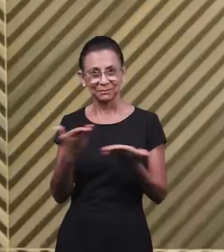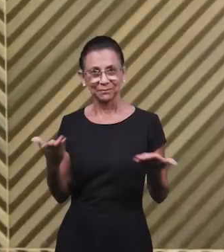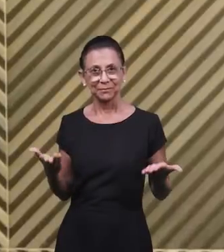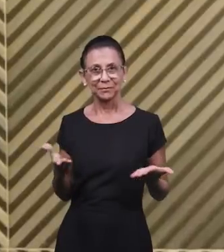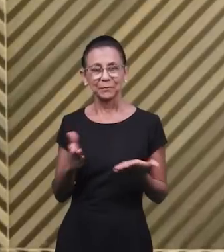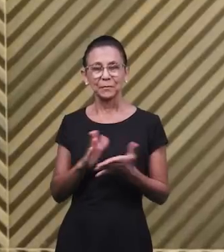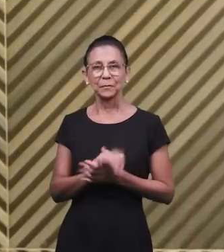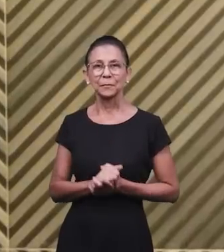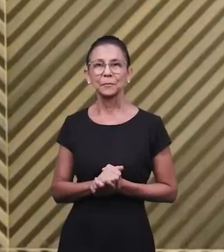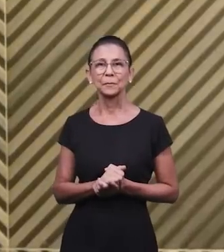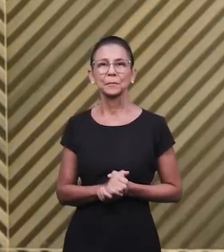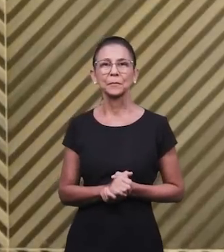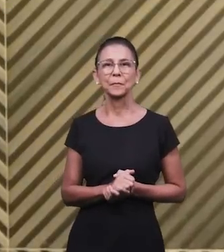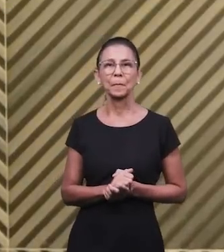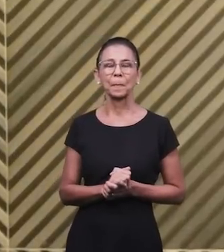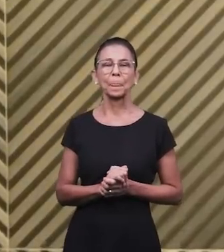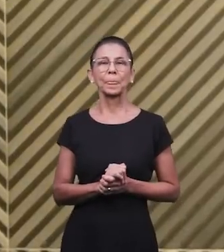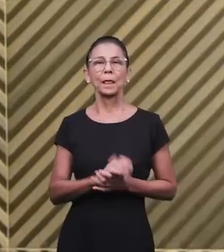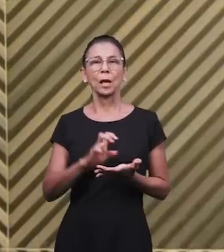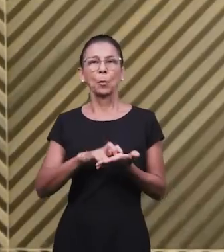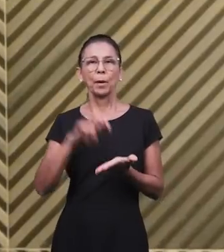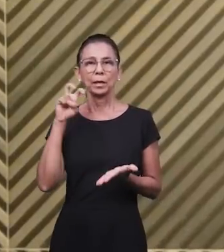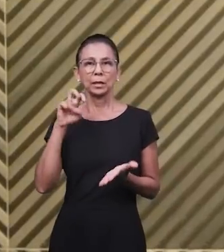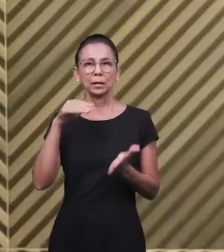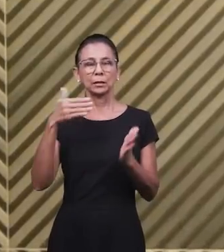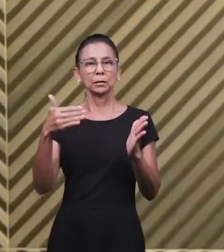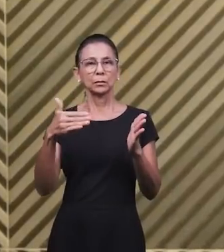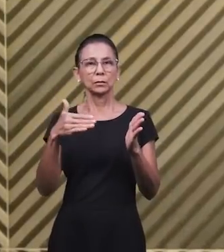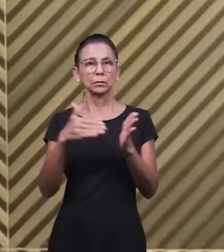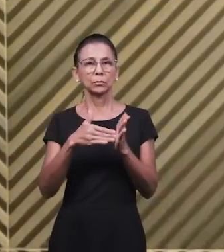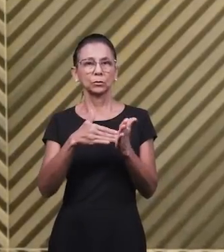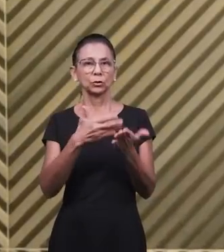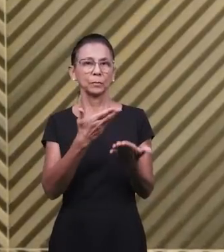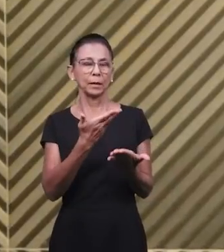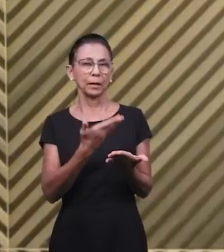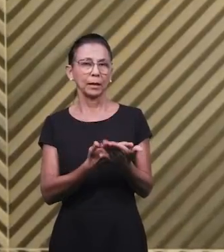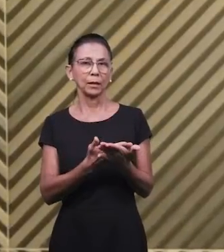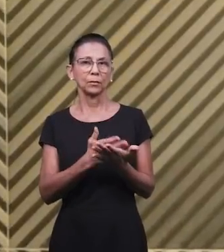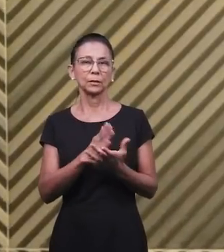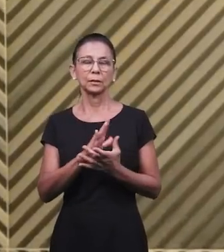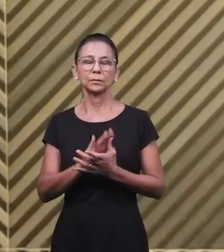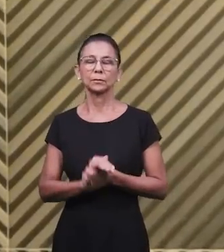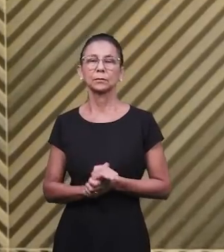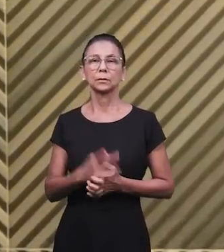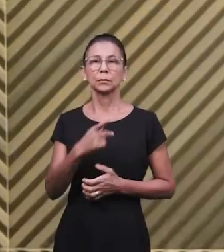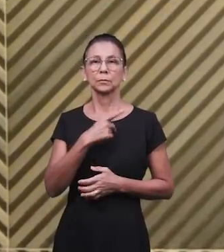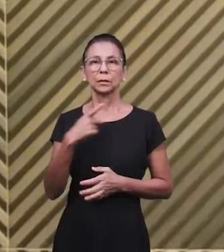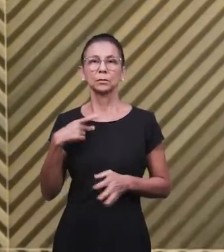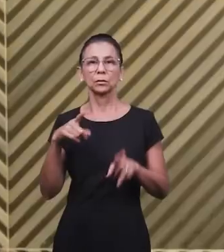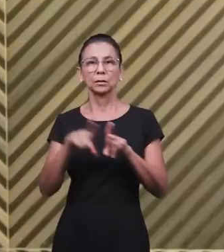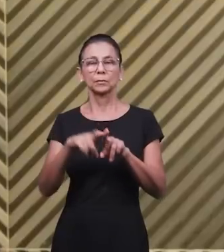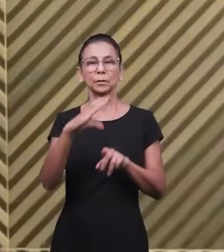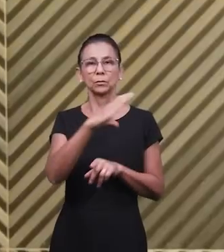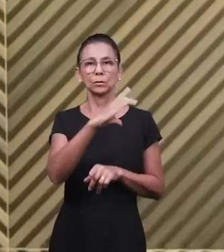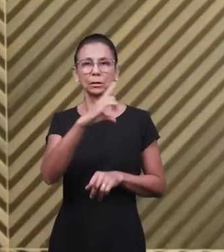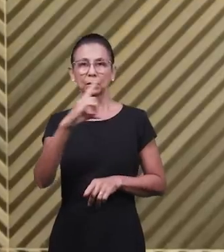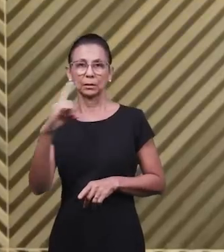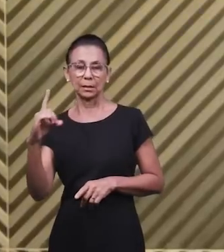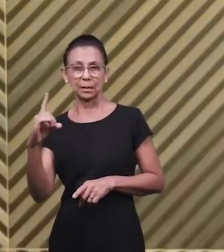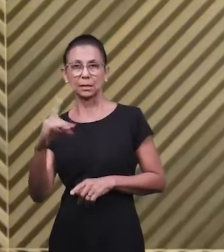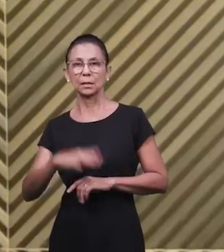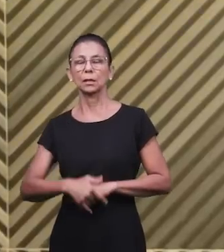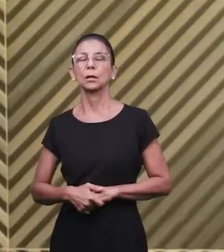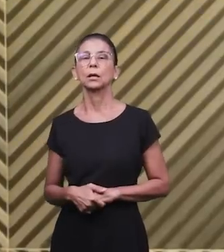A terceira e última aula, no período da manhã, foi ministrada pelo pastor coordenador da região, o pastor Ricardo